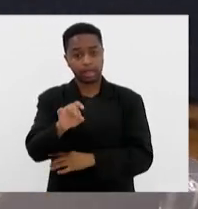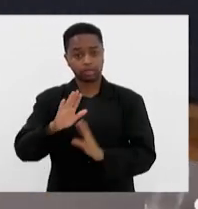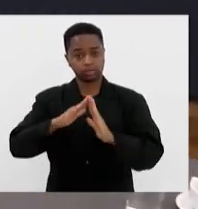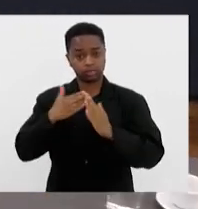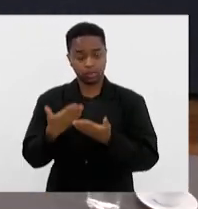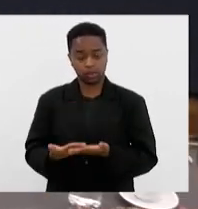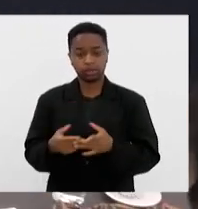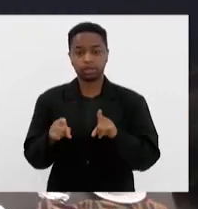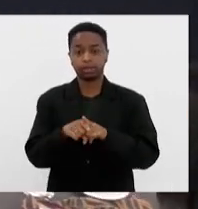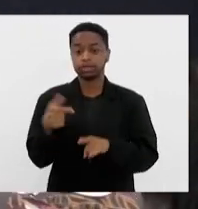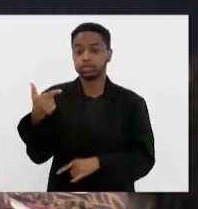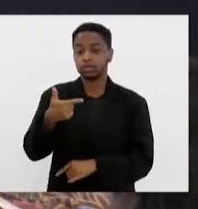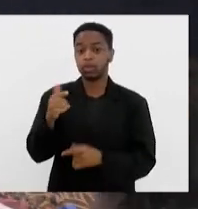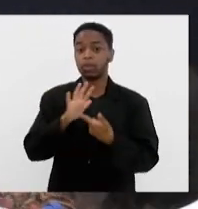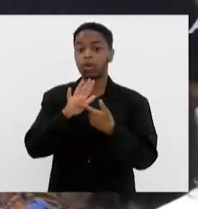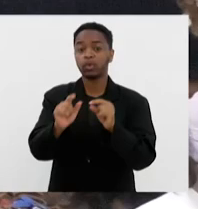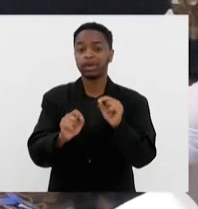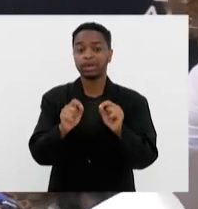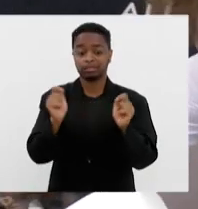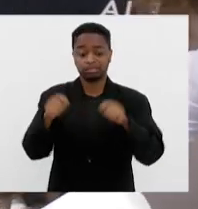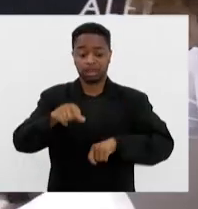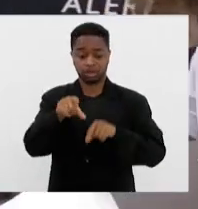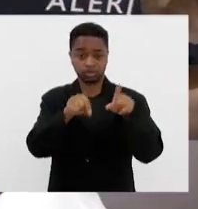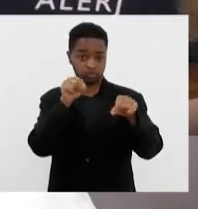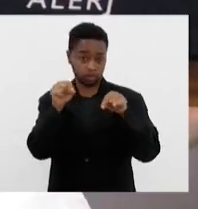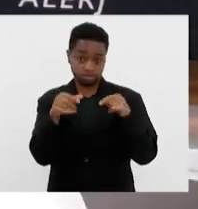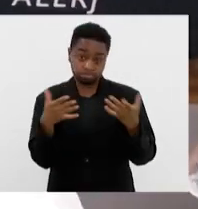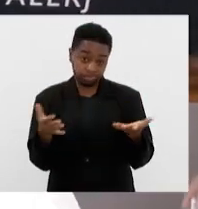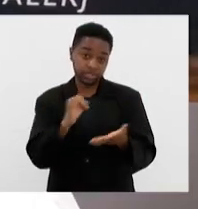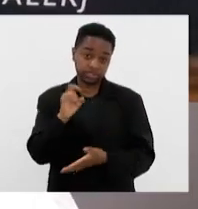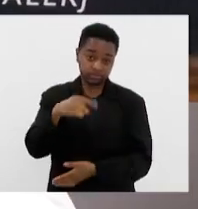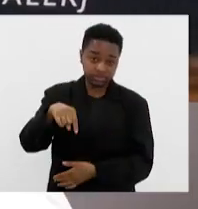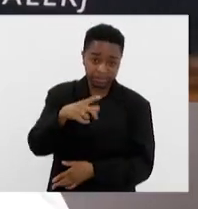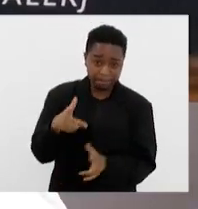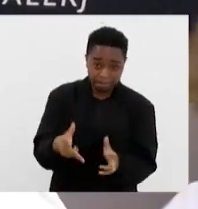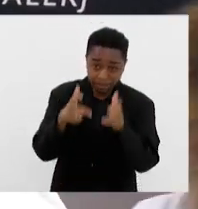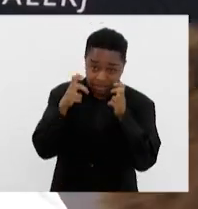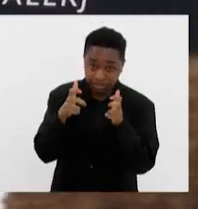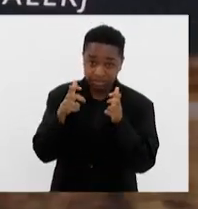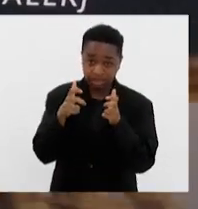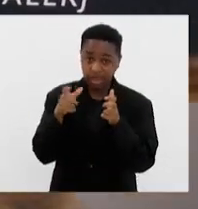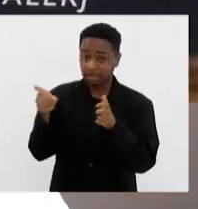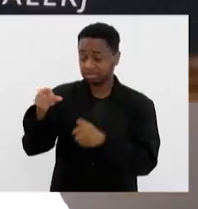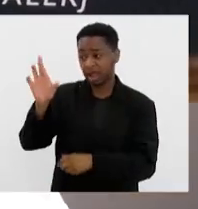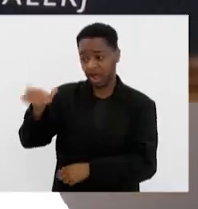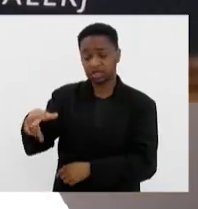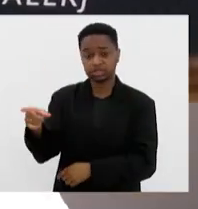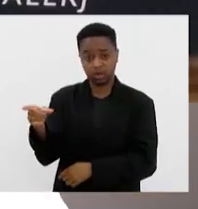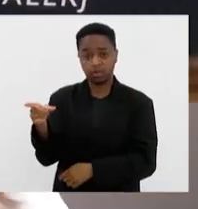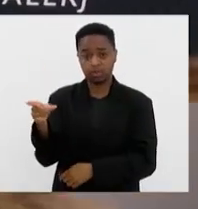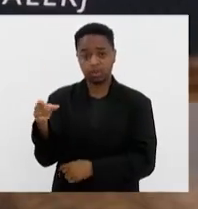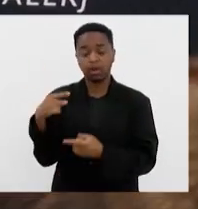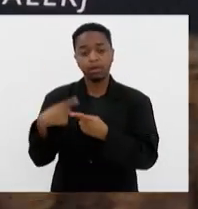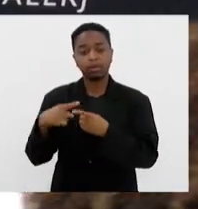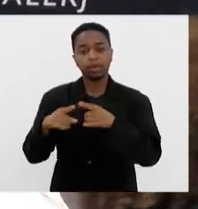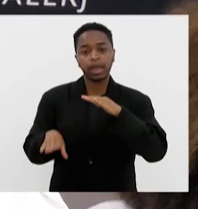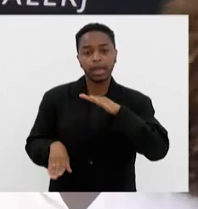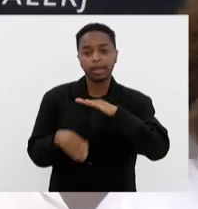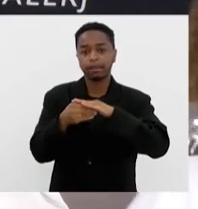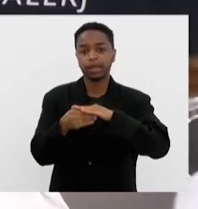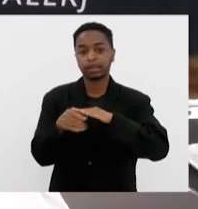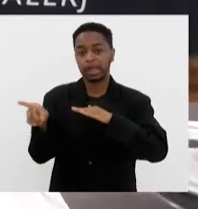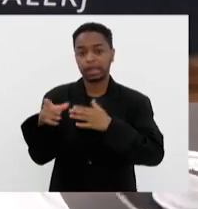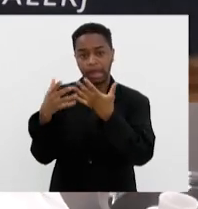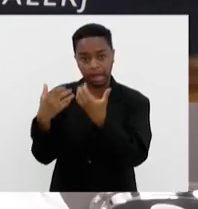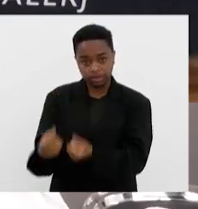diz que são facultativas. Se você for ver bem, o doutor Serginho tem razão. Essas emendas que o relator